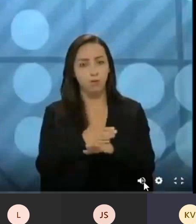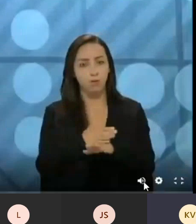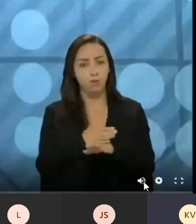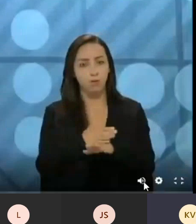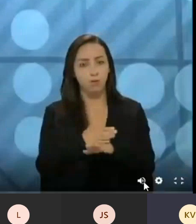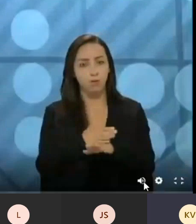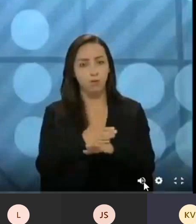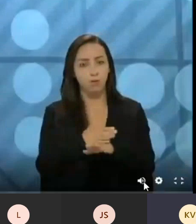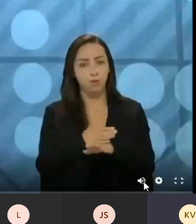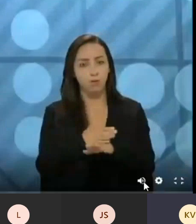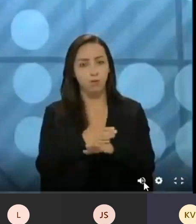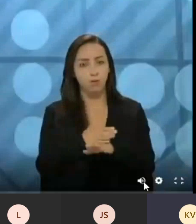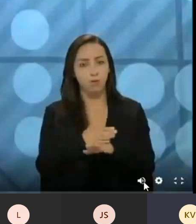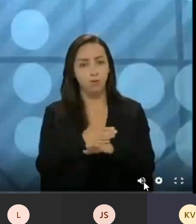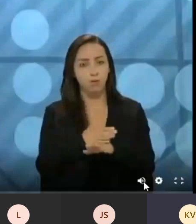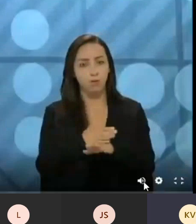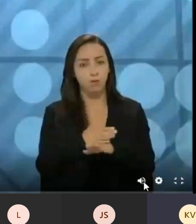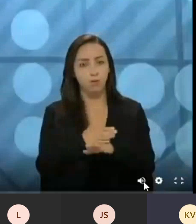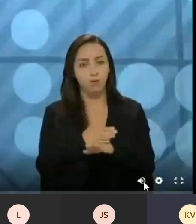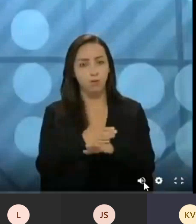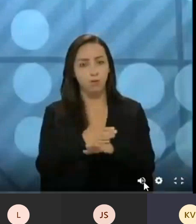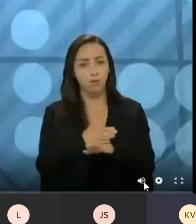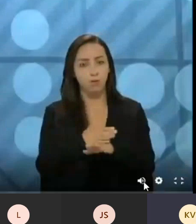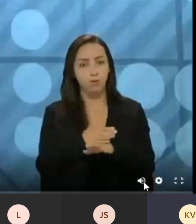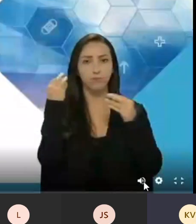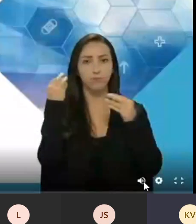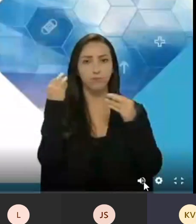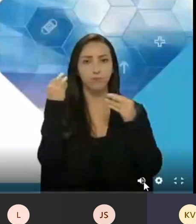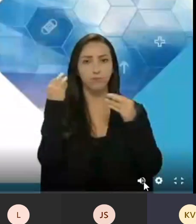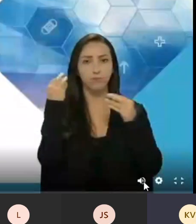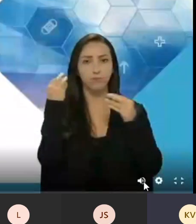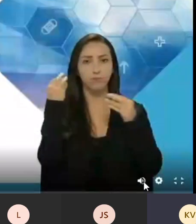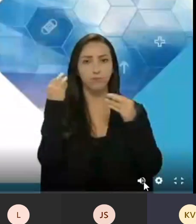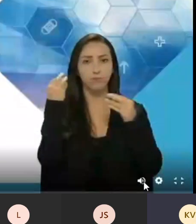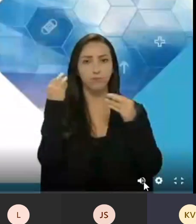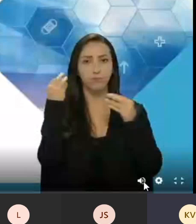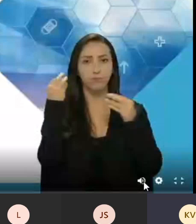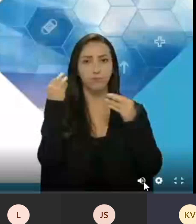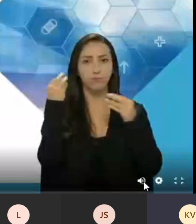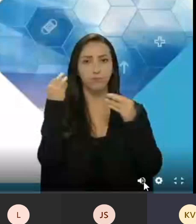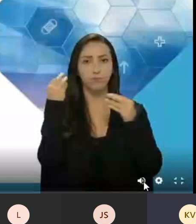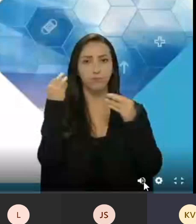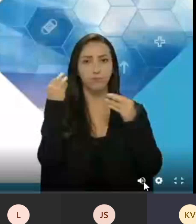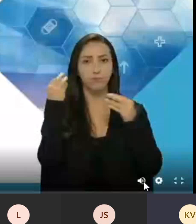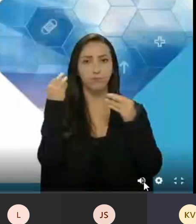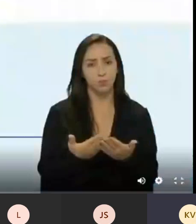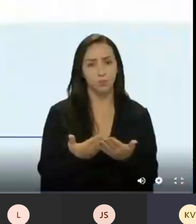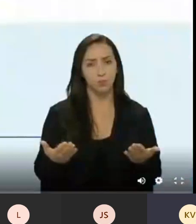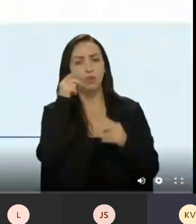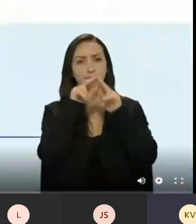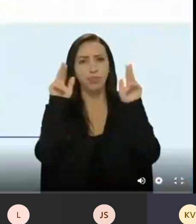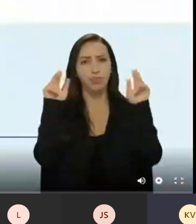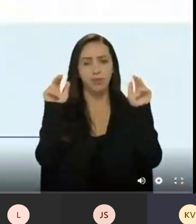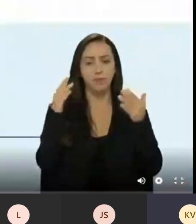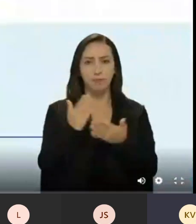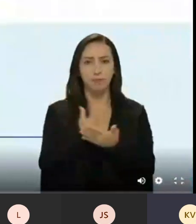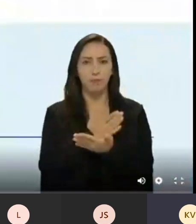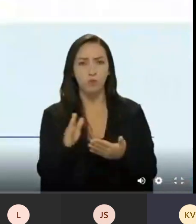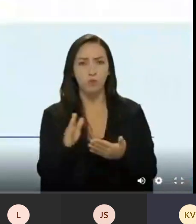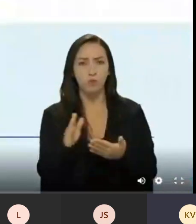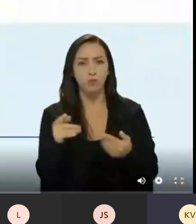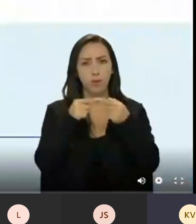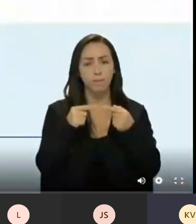aula prática da disciplina de Nutrição, Exercício Físico e Estética. Nessa aula, nós vamos abordar alguns